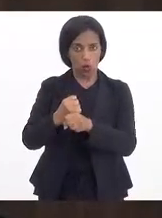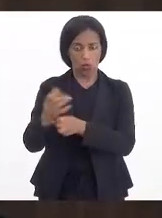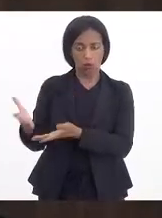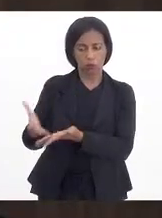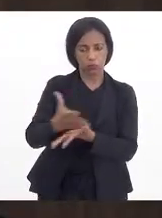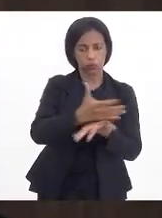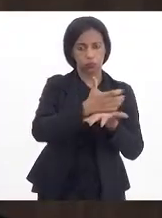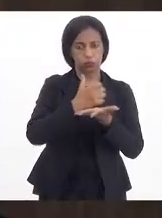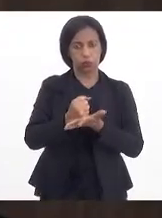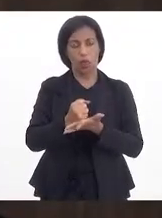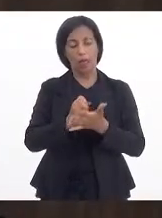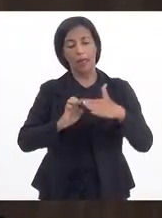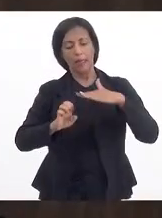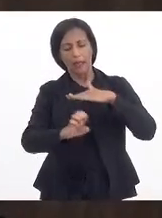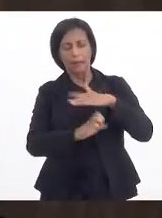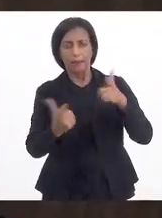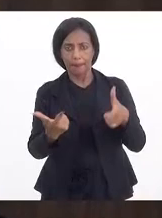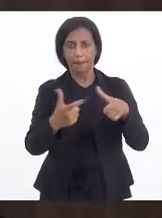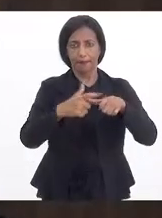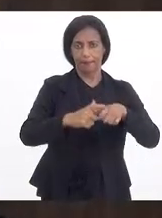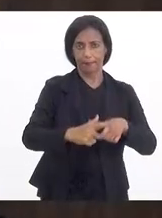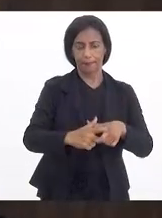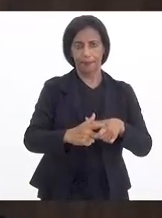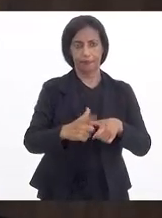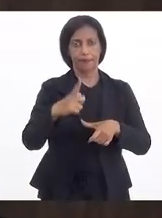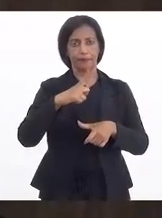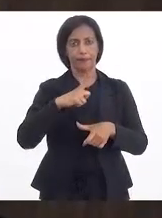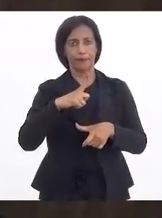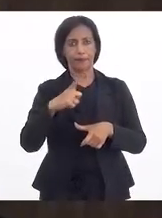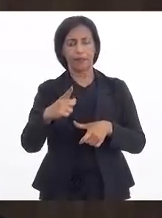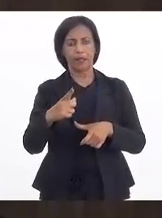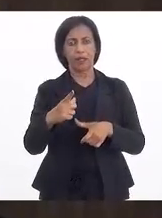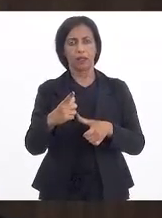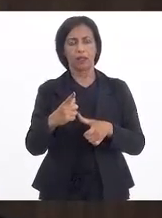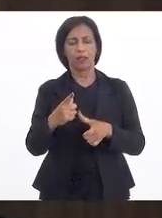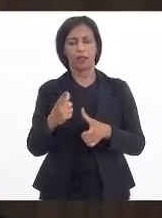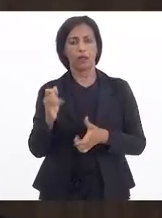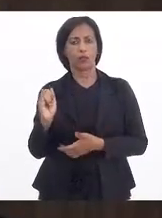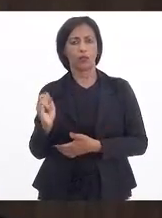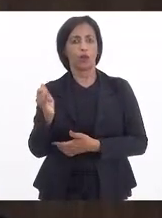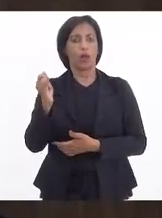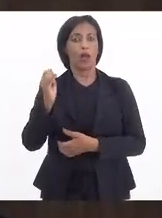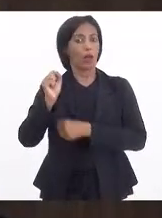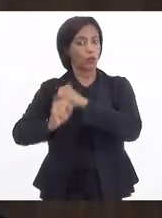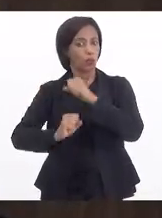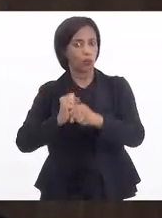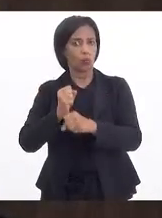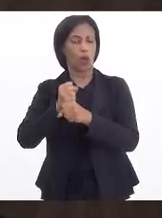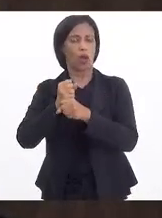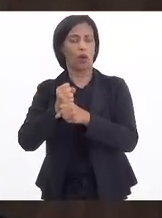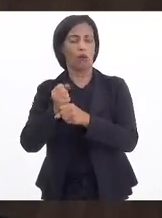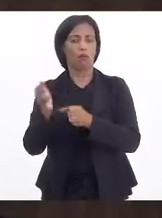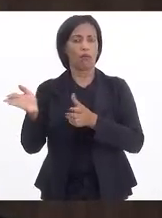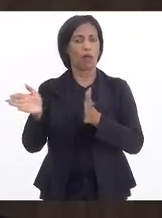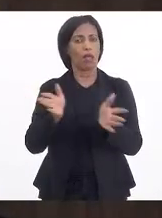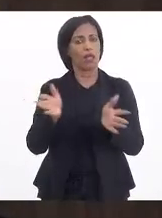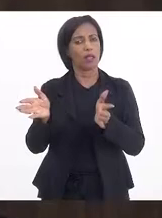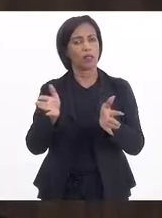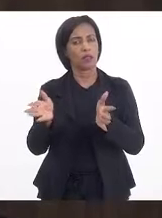e às empresas de pequeno porte tem o seu faturamento macho manual entre